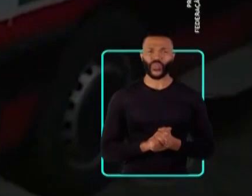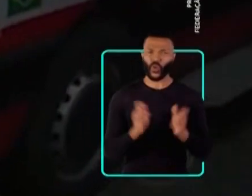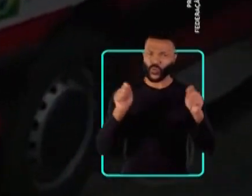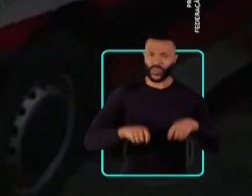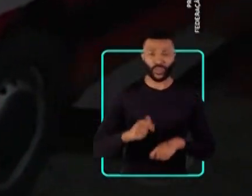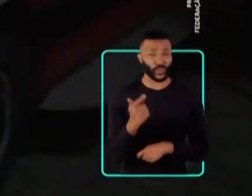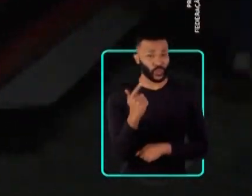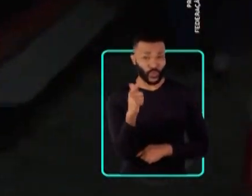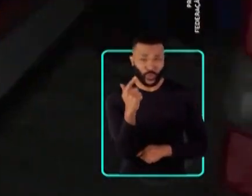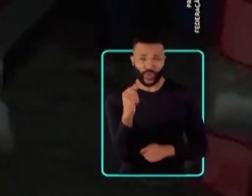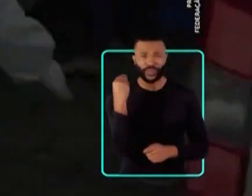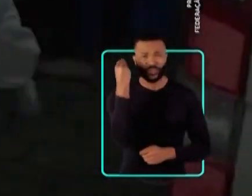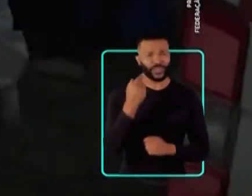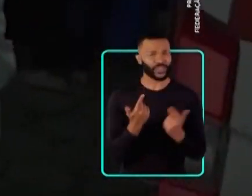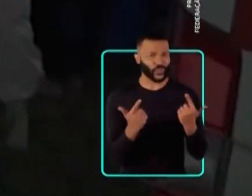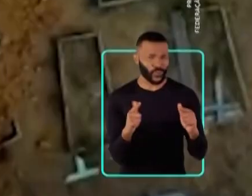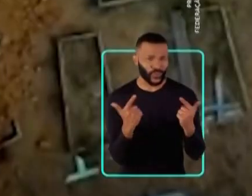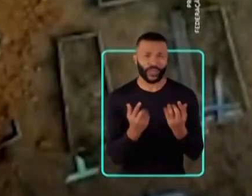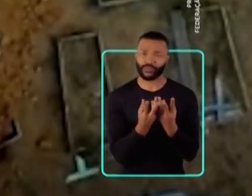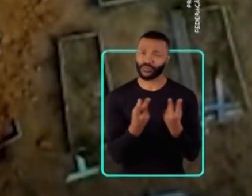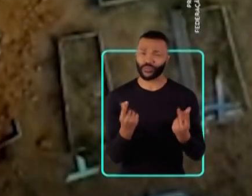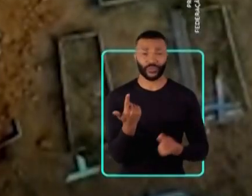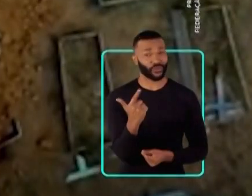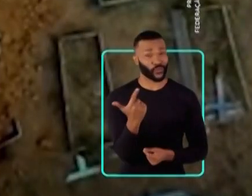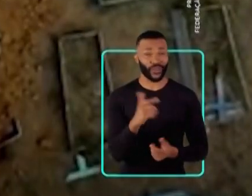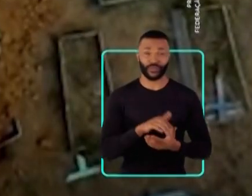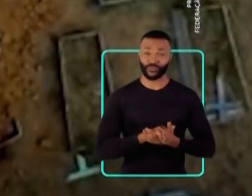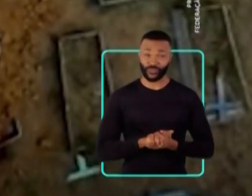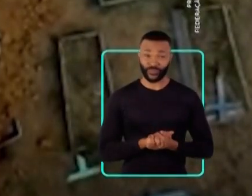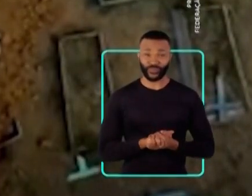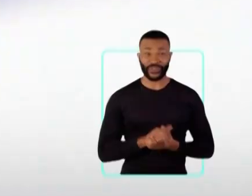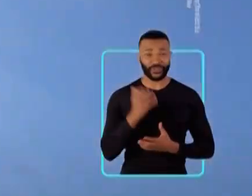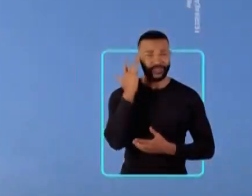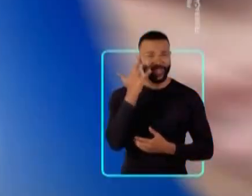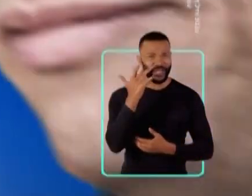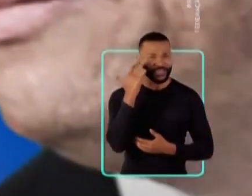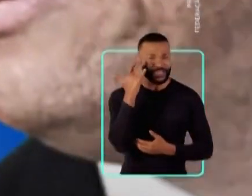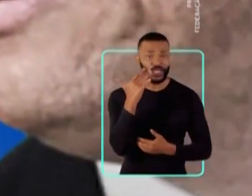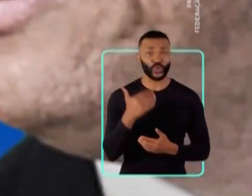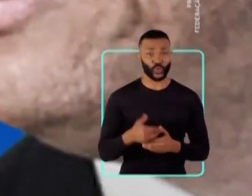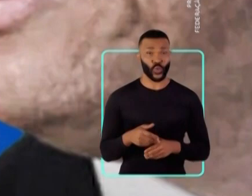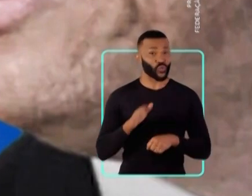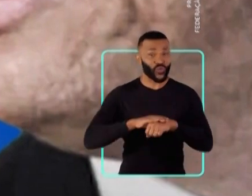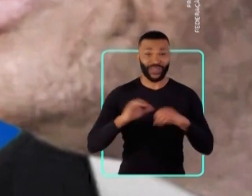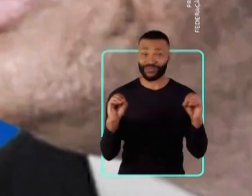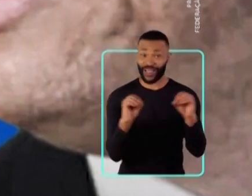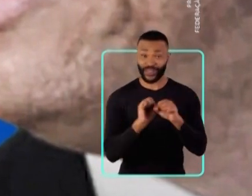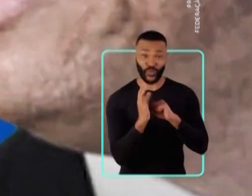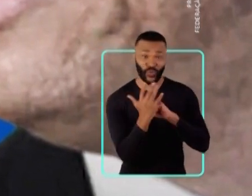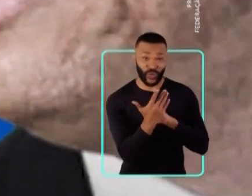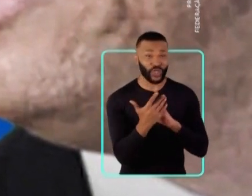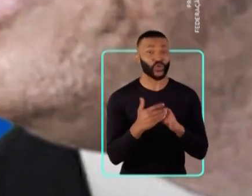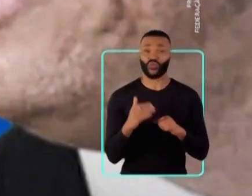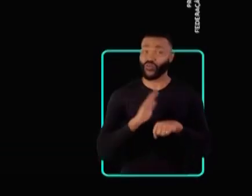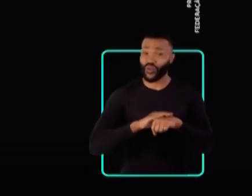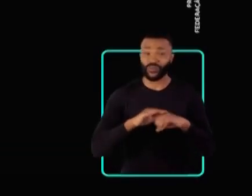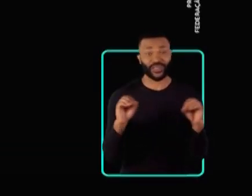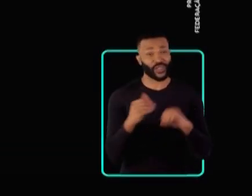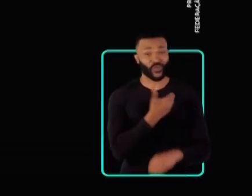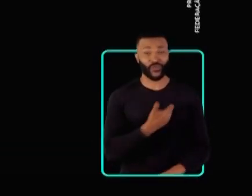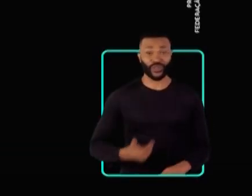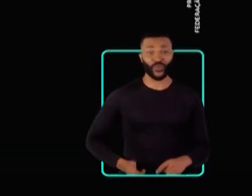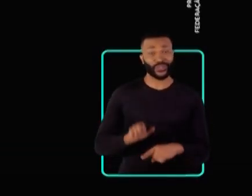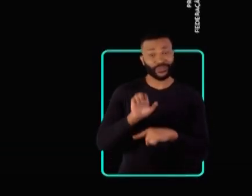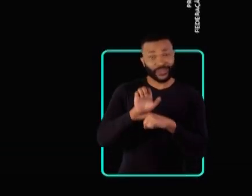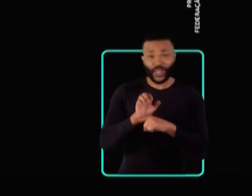Falta competência, falta experiência, falta sensibilidade. Tarcísio não deu conta na pandemia. Não vai dar conta de governar